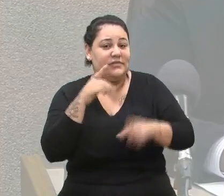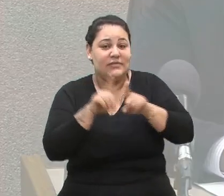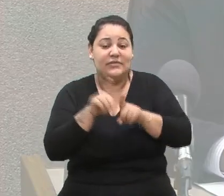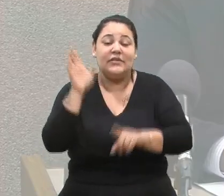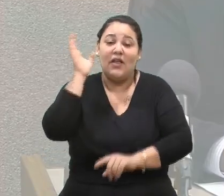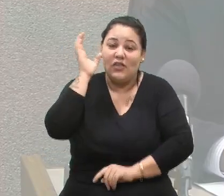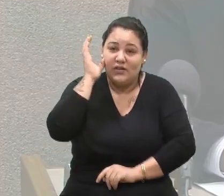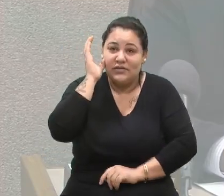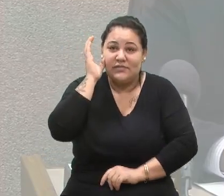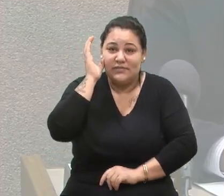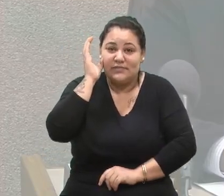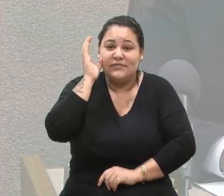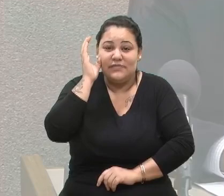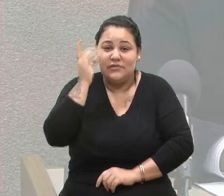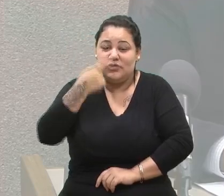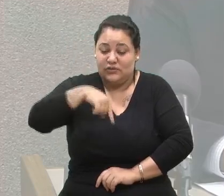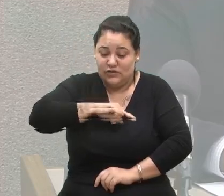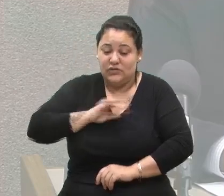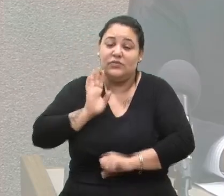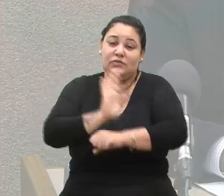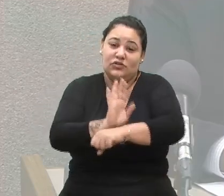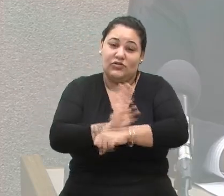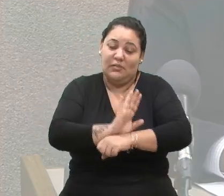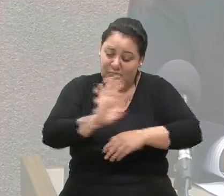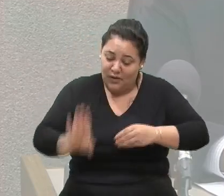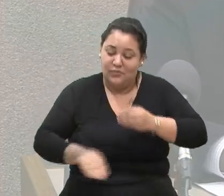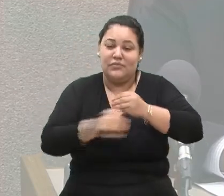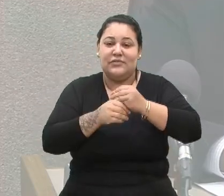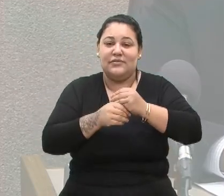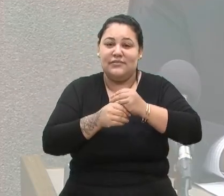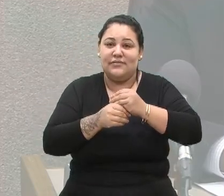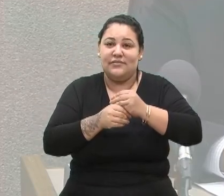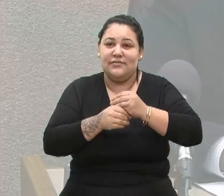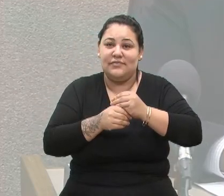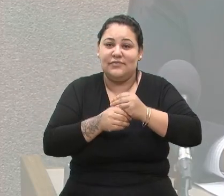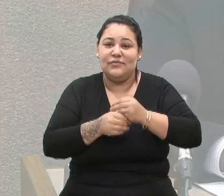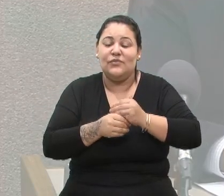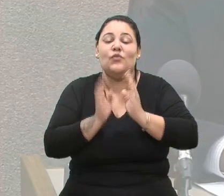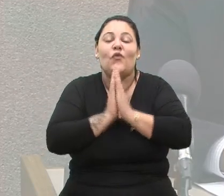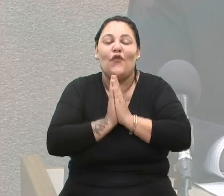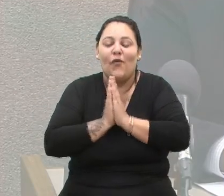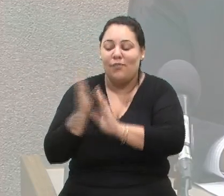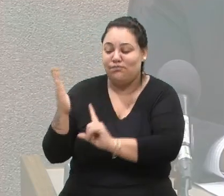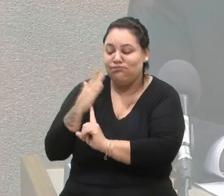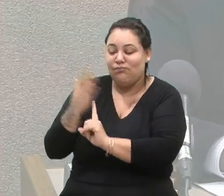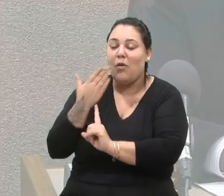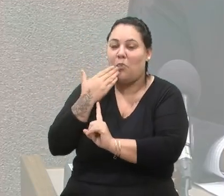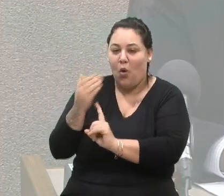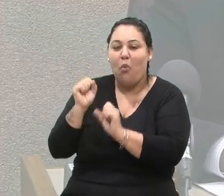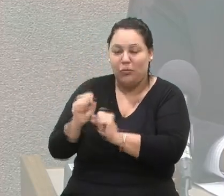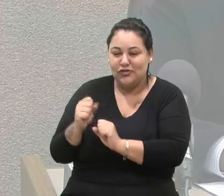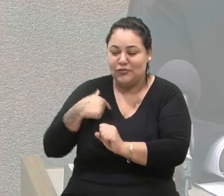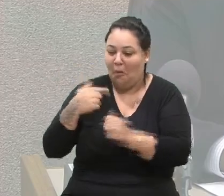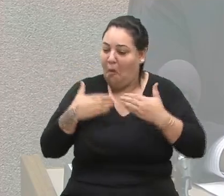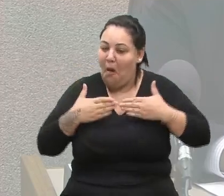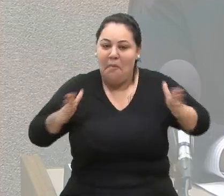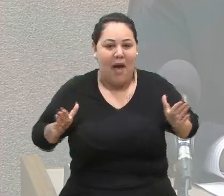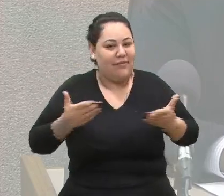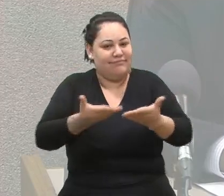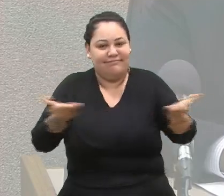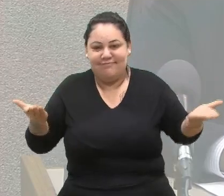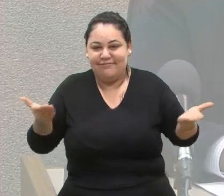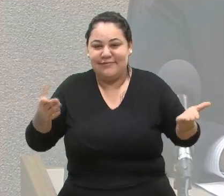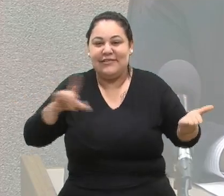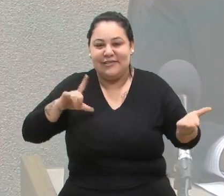Cadori. Estamos aqui para ajudar, para somar. Por favor, nos demandem o que a gente puder. Estamos aqui à disposição e, com certeza, toda a